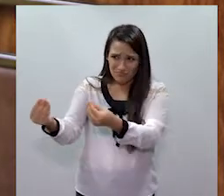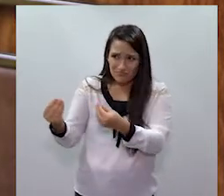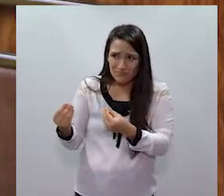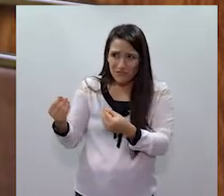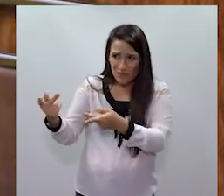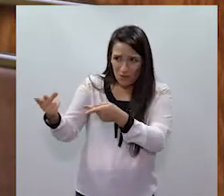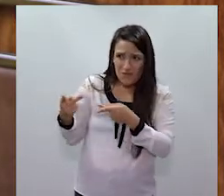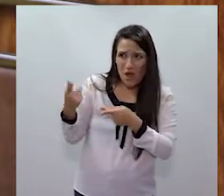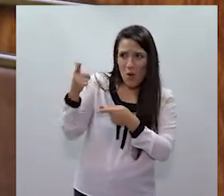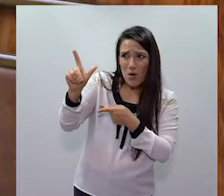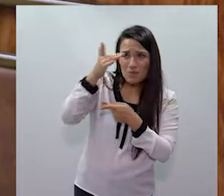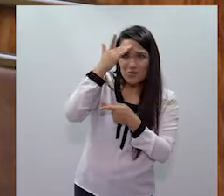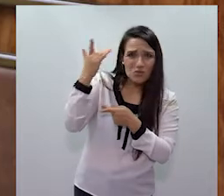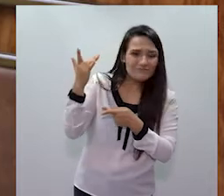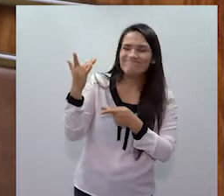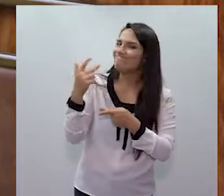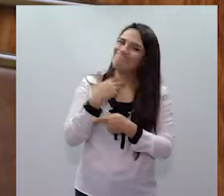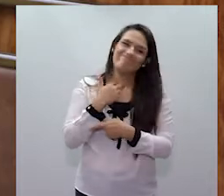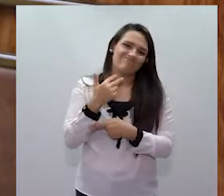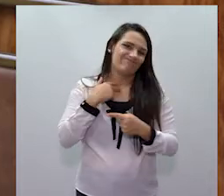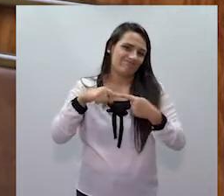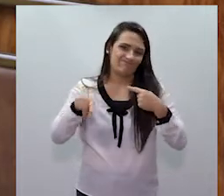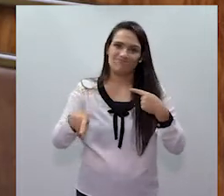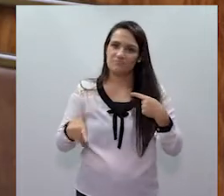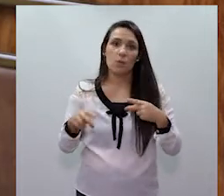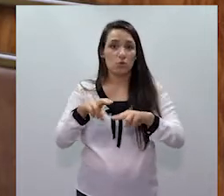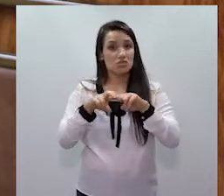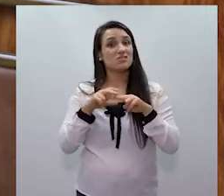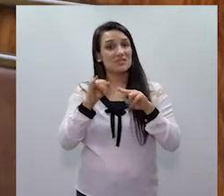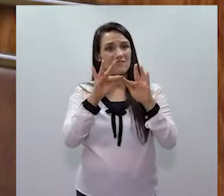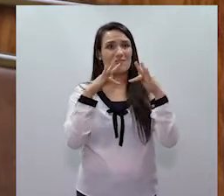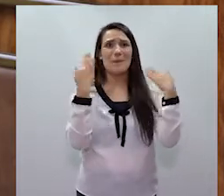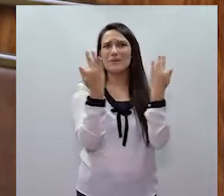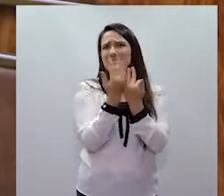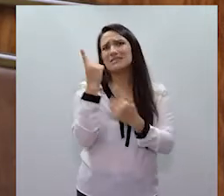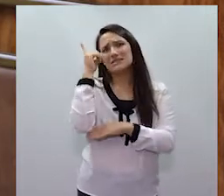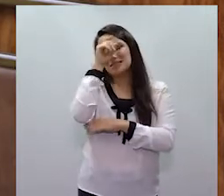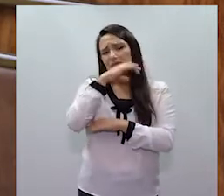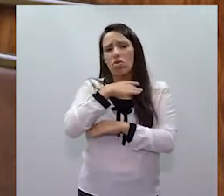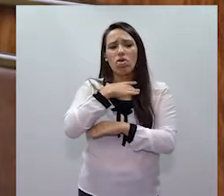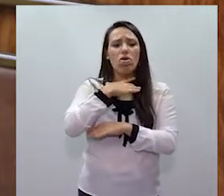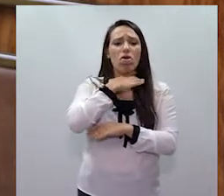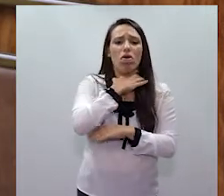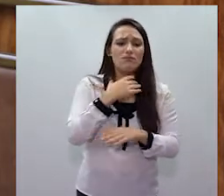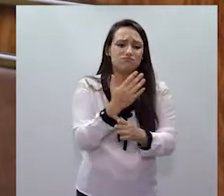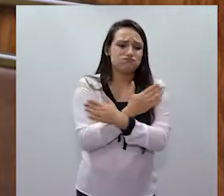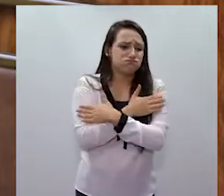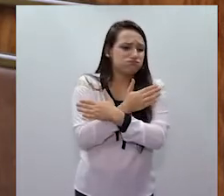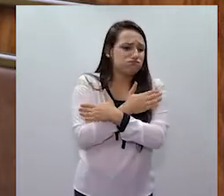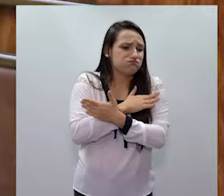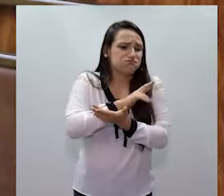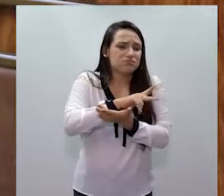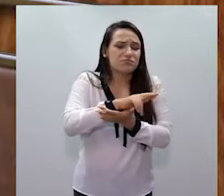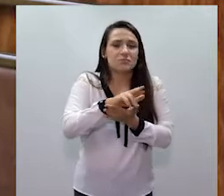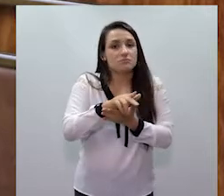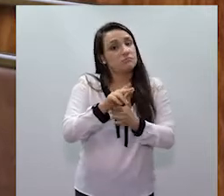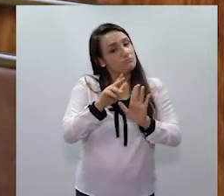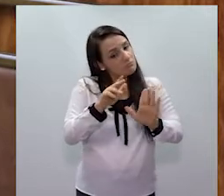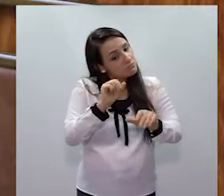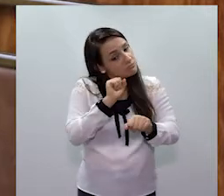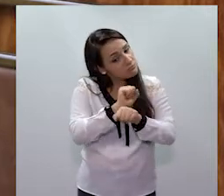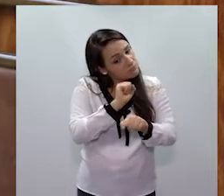receber mais alguém. Então, a família que estiver passando por uma dificuldade financeira como essa, como um desemprego, algo assim,